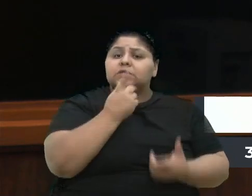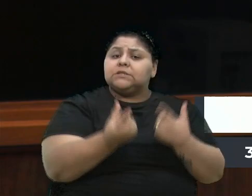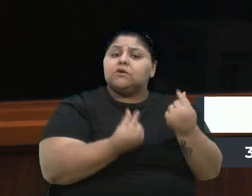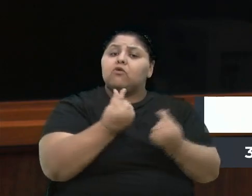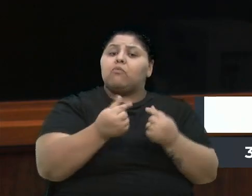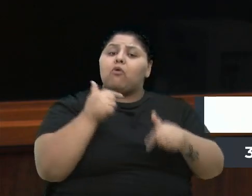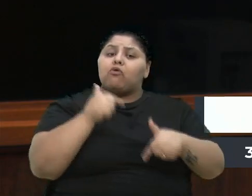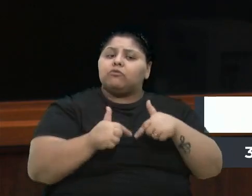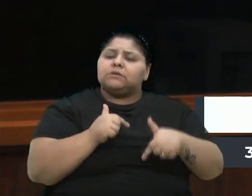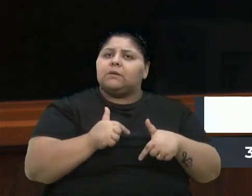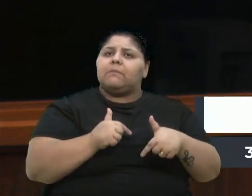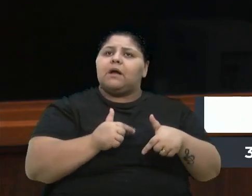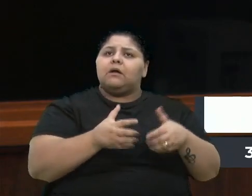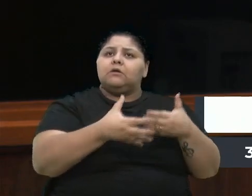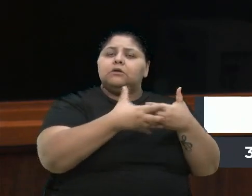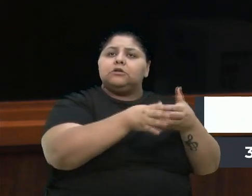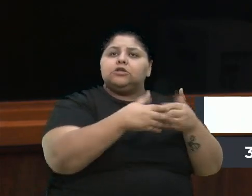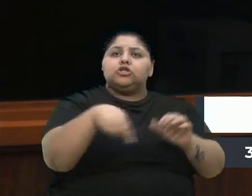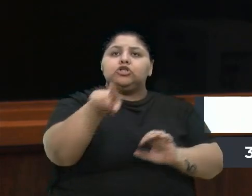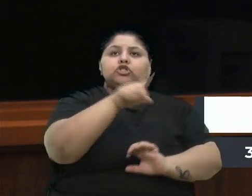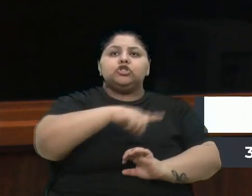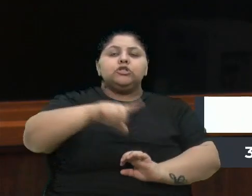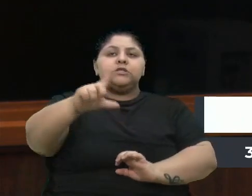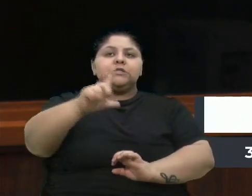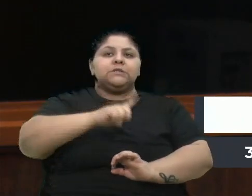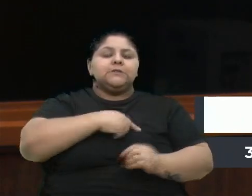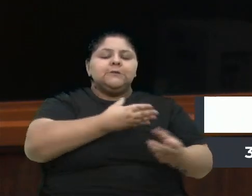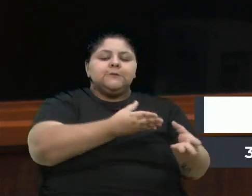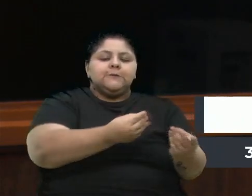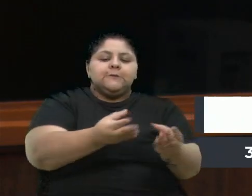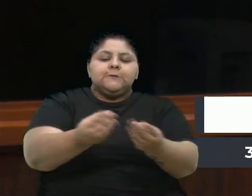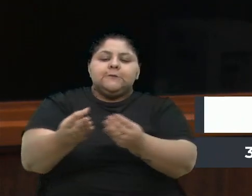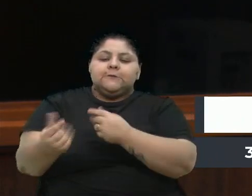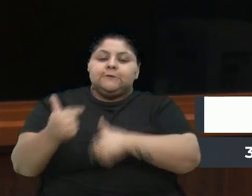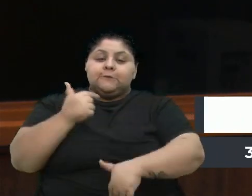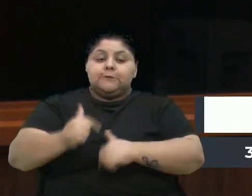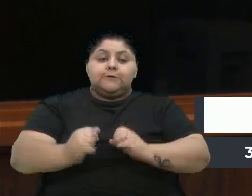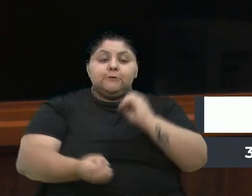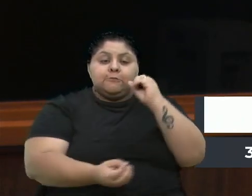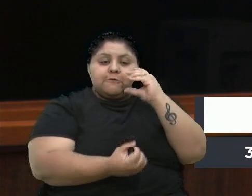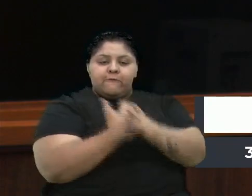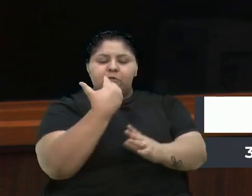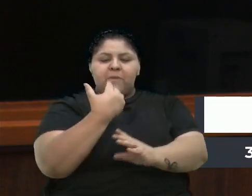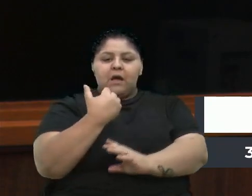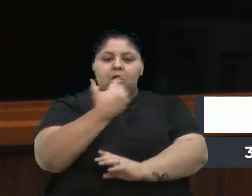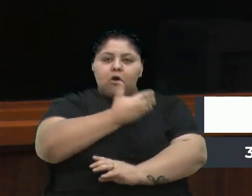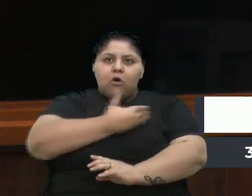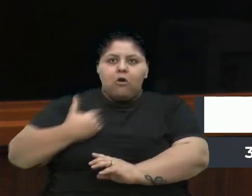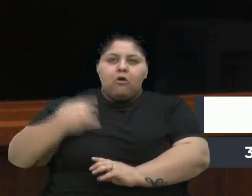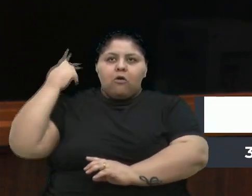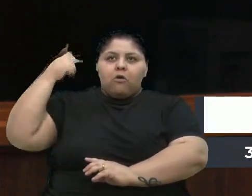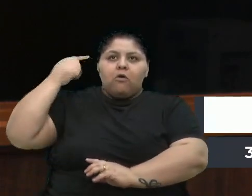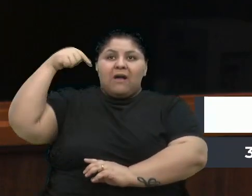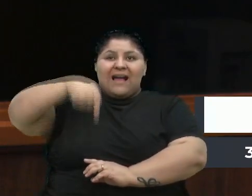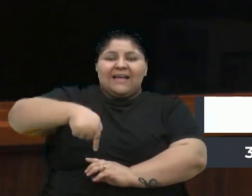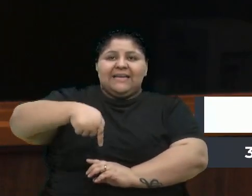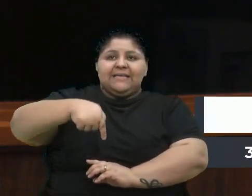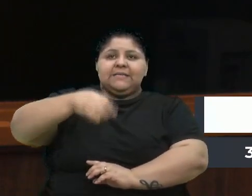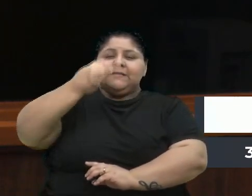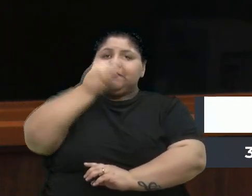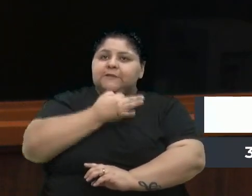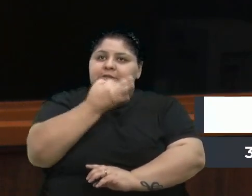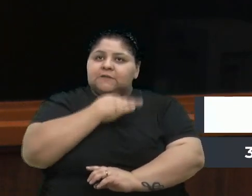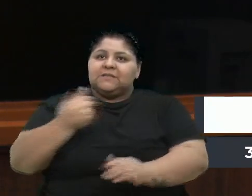do comitê. Nós estamos nos debruçando para formar uma política pública no município de Caxias do Sul, que